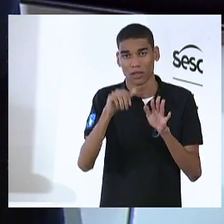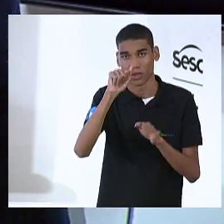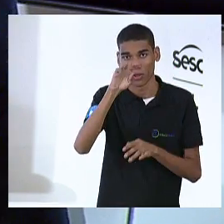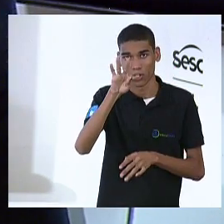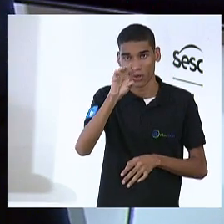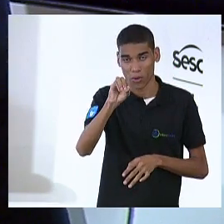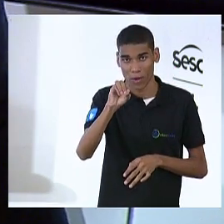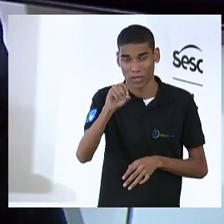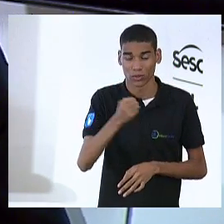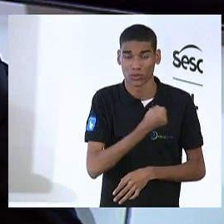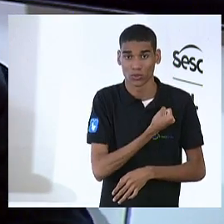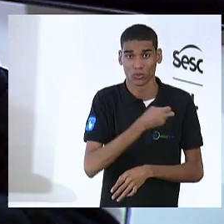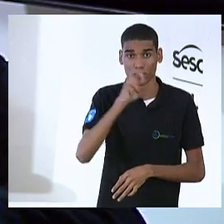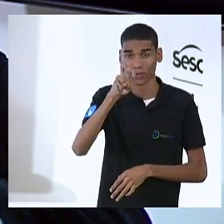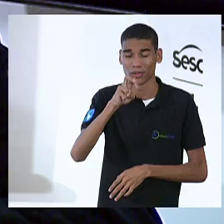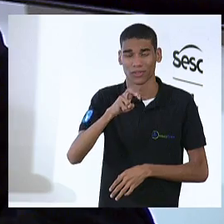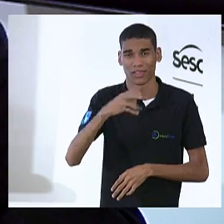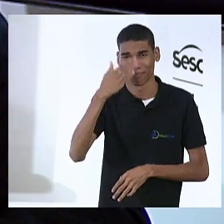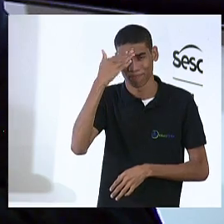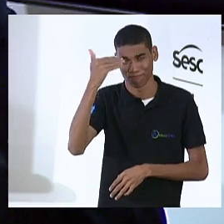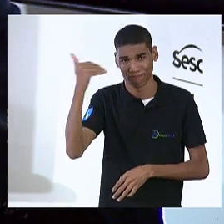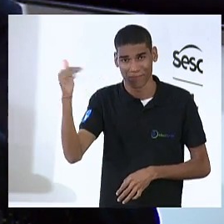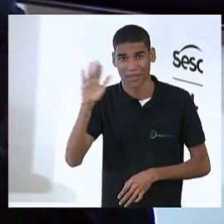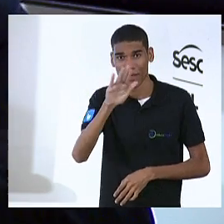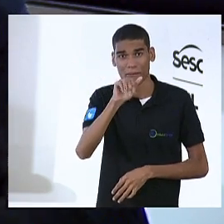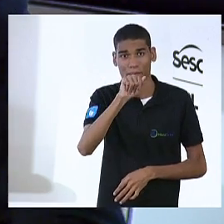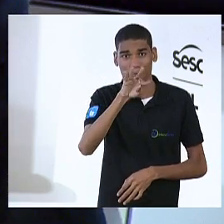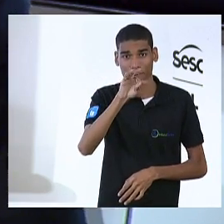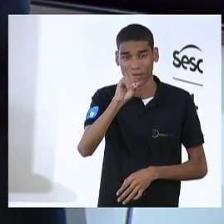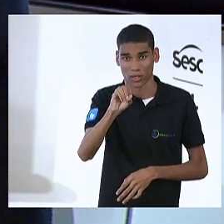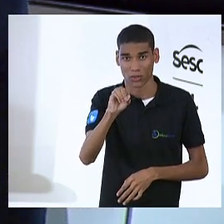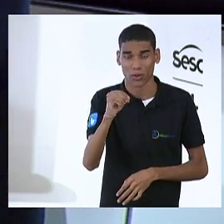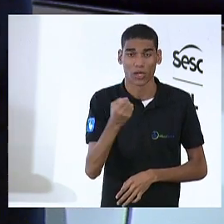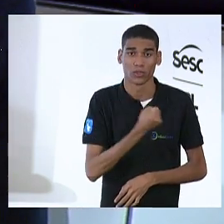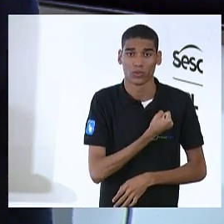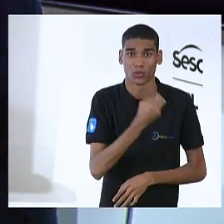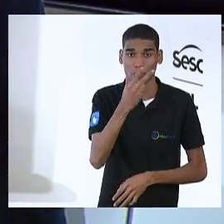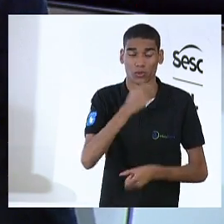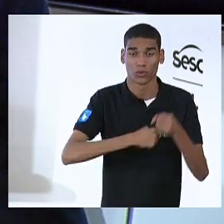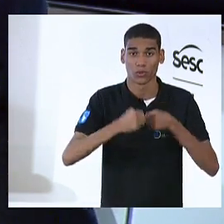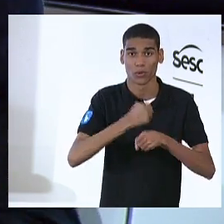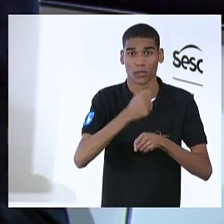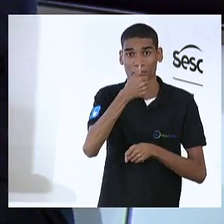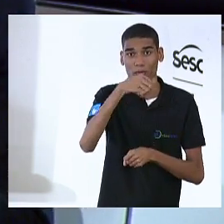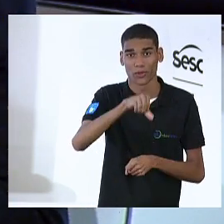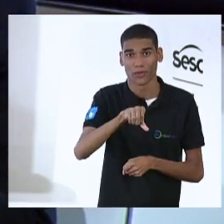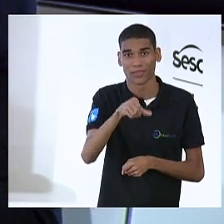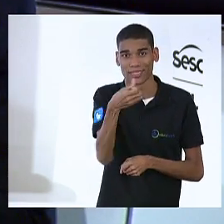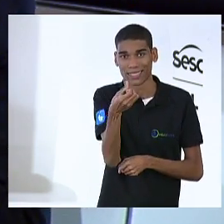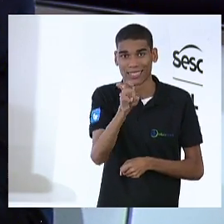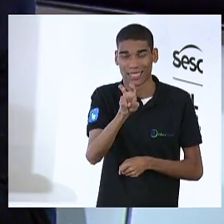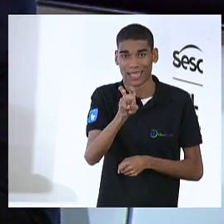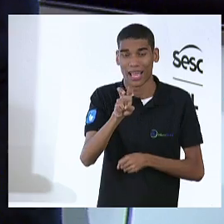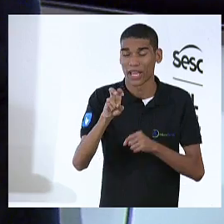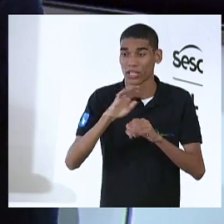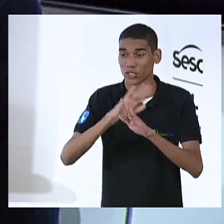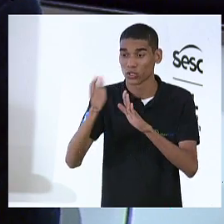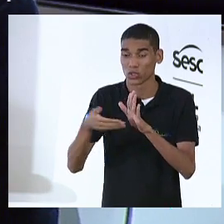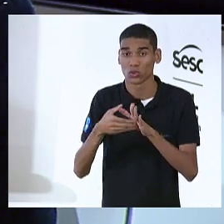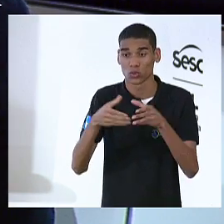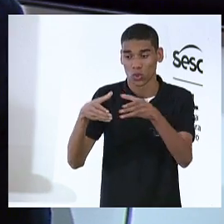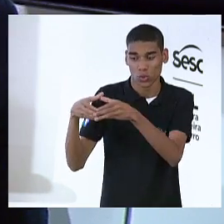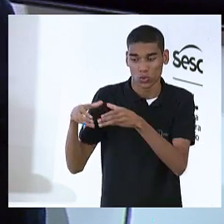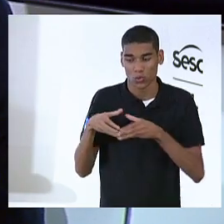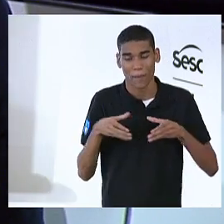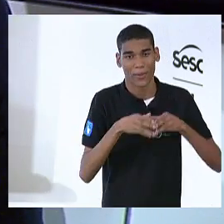famoso, de 1968, mas o ato institucional número 2, de 1965, foi aquele que extinguiu todos os partidos que tinham